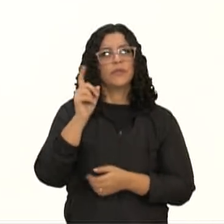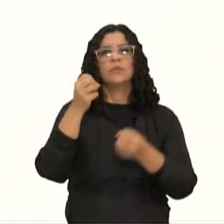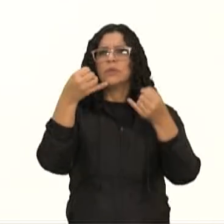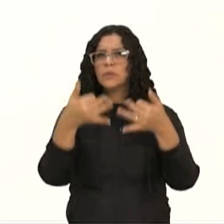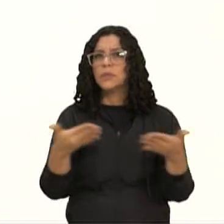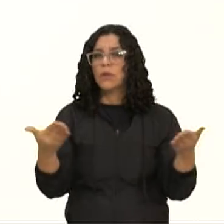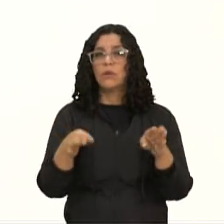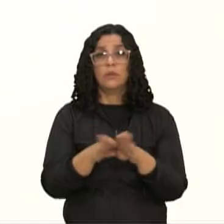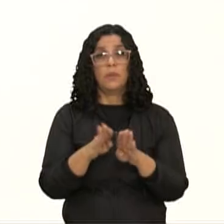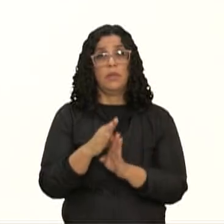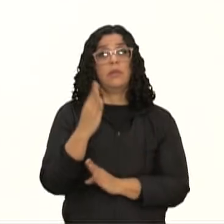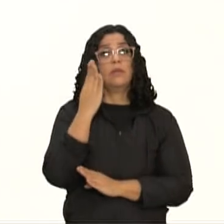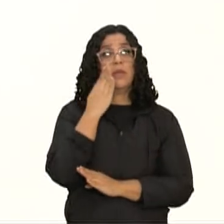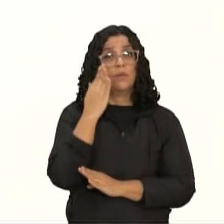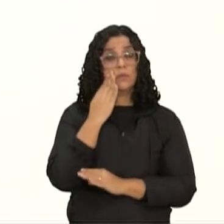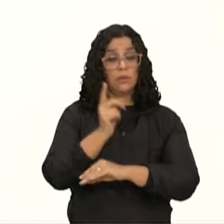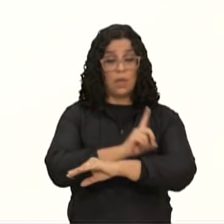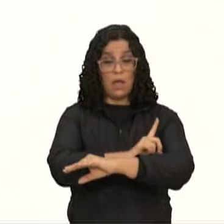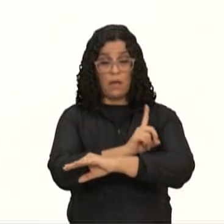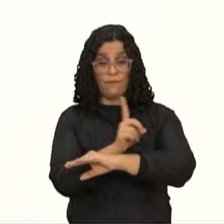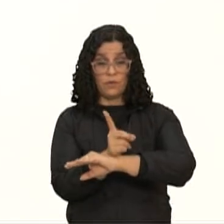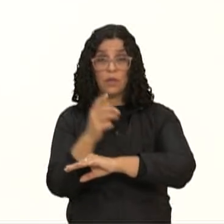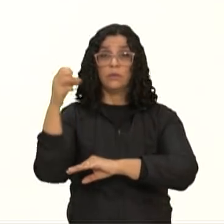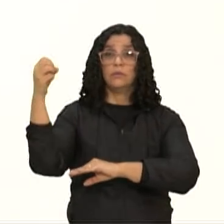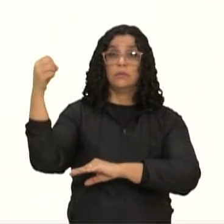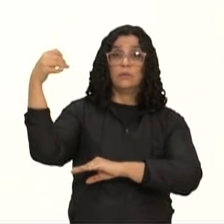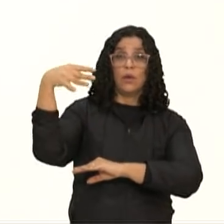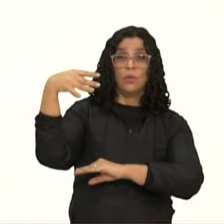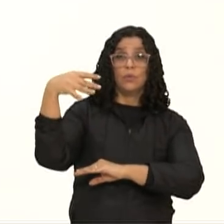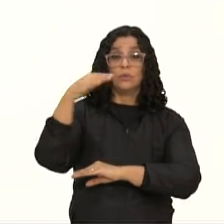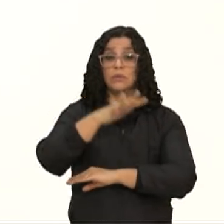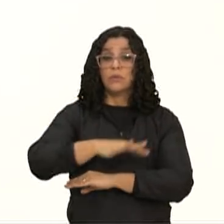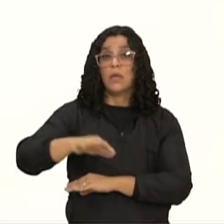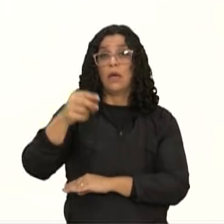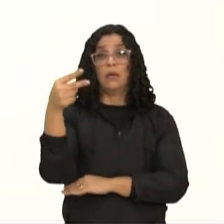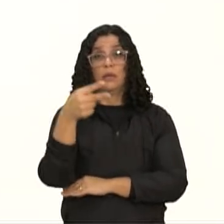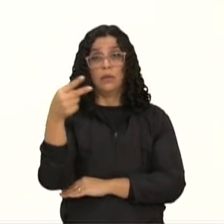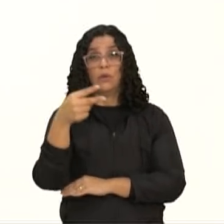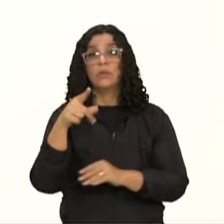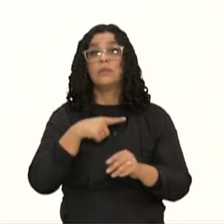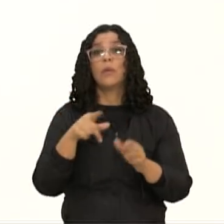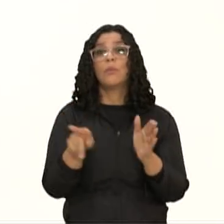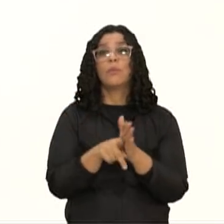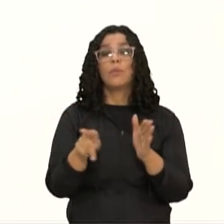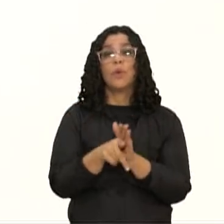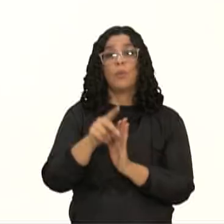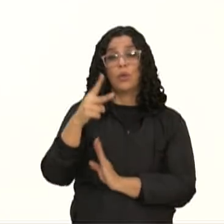ali, ó. Sabendo que a velocidade da luz em um meio 2 desloca-se a